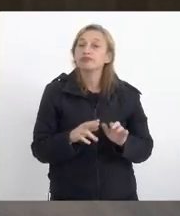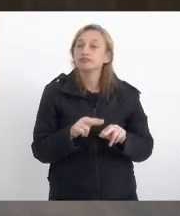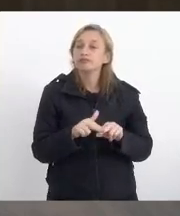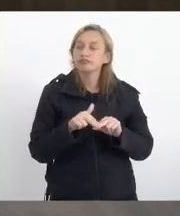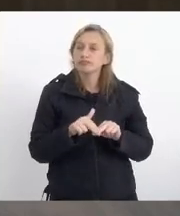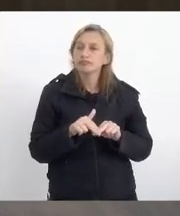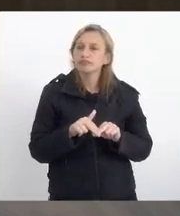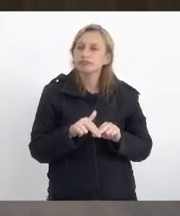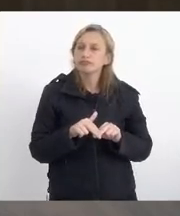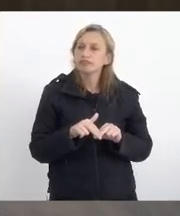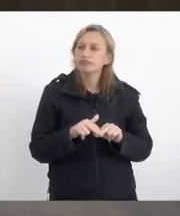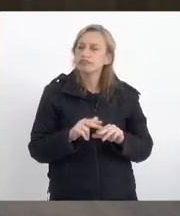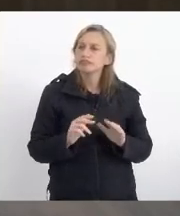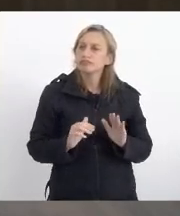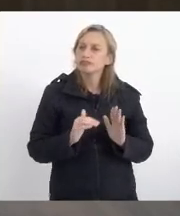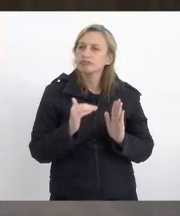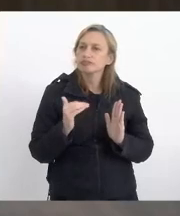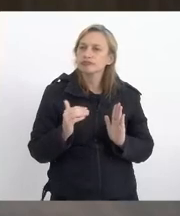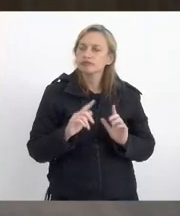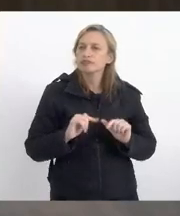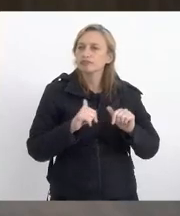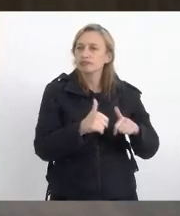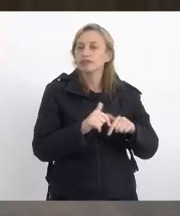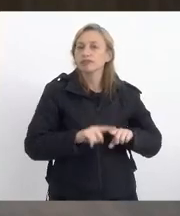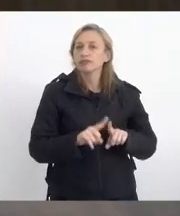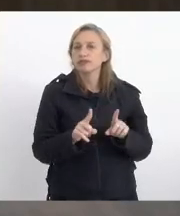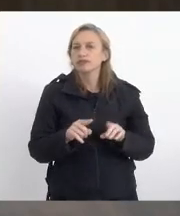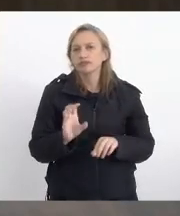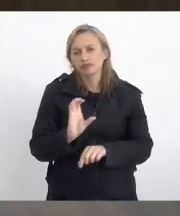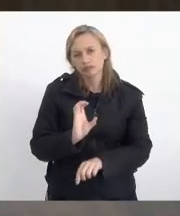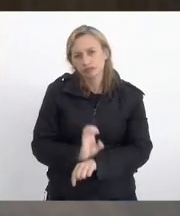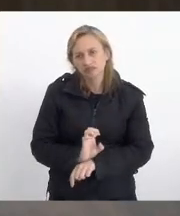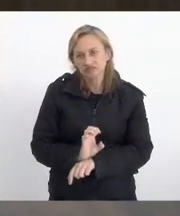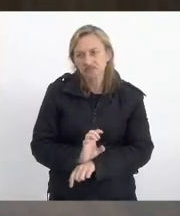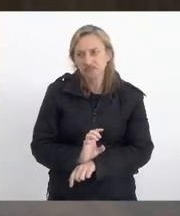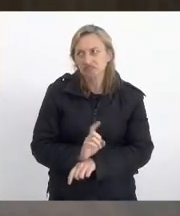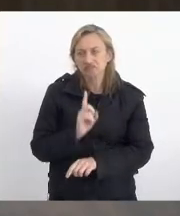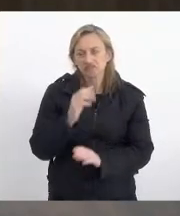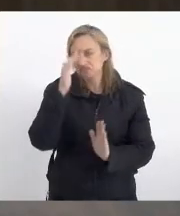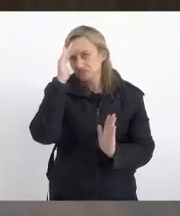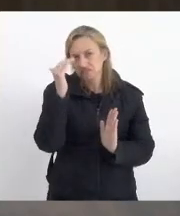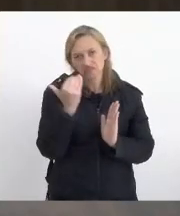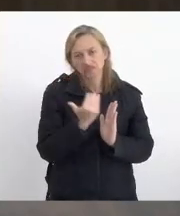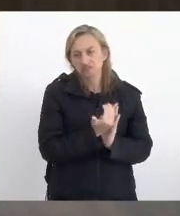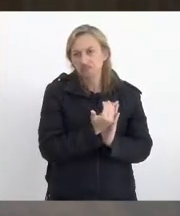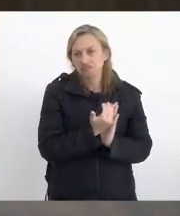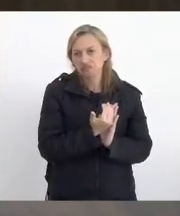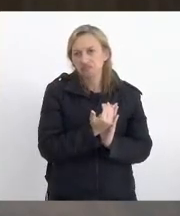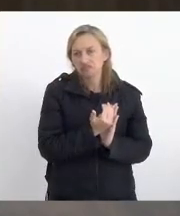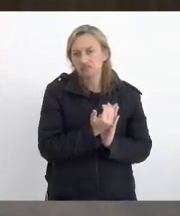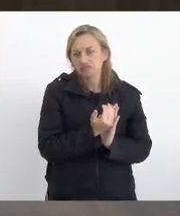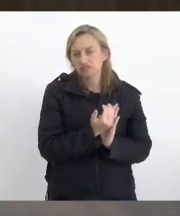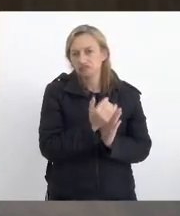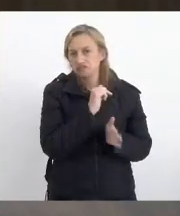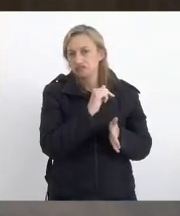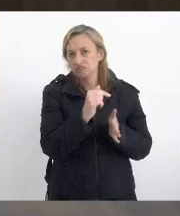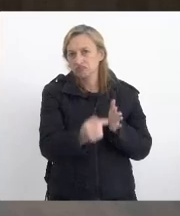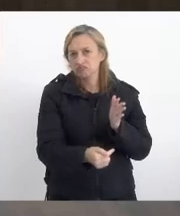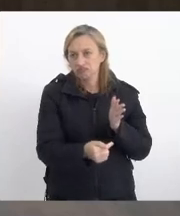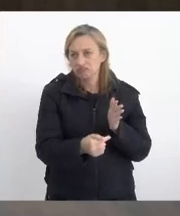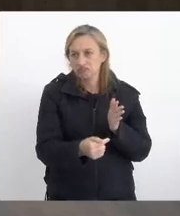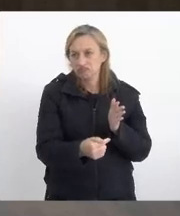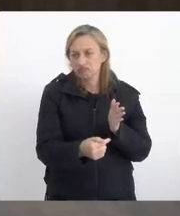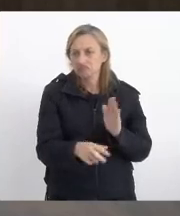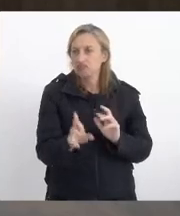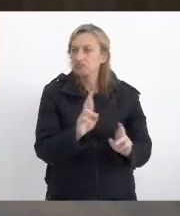portanto, auto-aplicável. Mas o Estado não vem cumprindo esses dispositivos legais